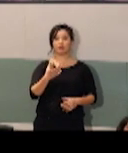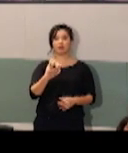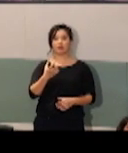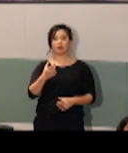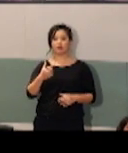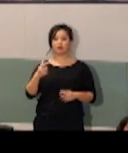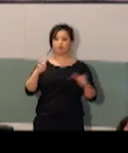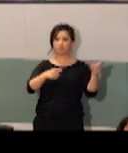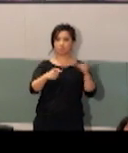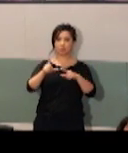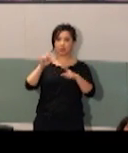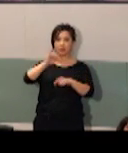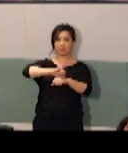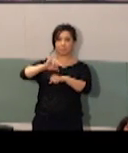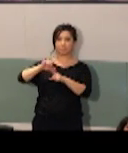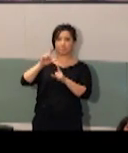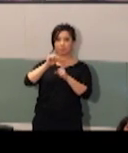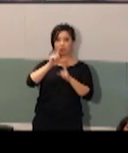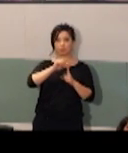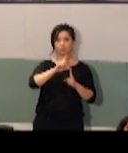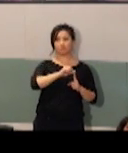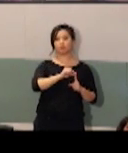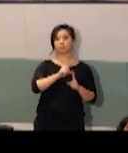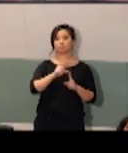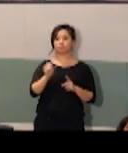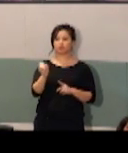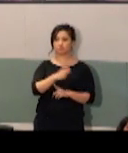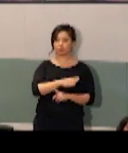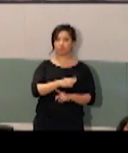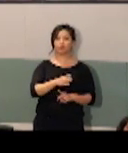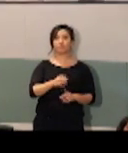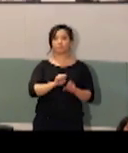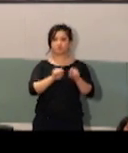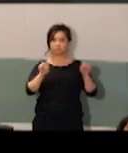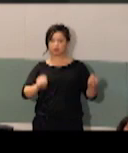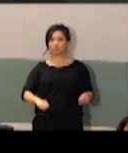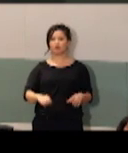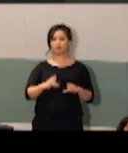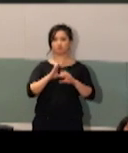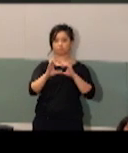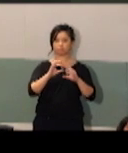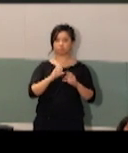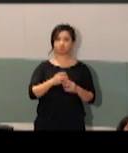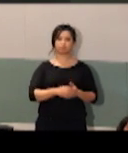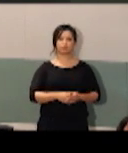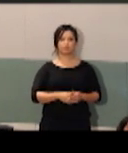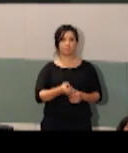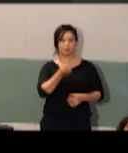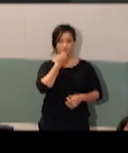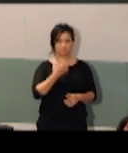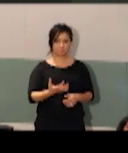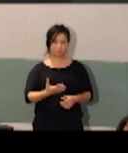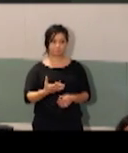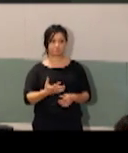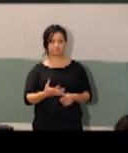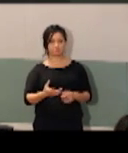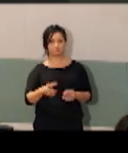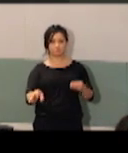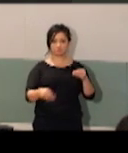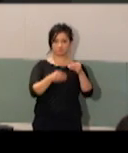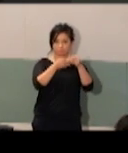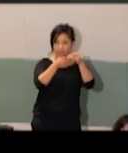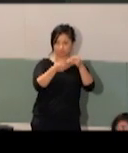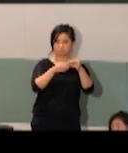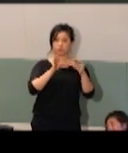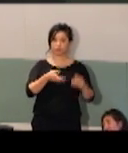sistemas de locomoção? Complementando o que nós falamos lá atrás, Nós precisamos 2 quilômetros a mais de metrô